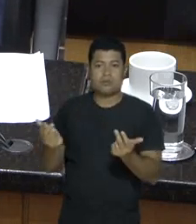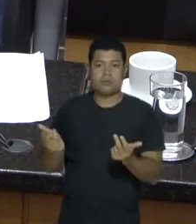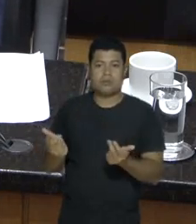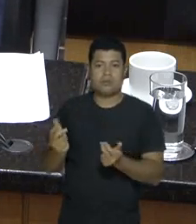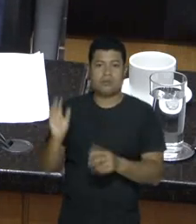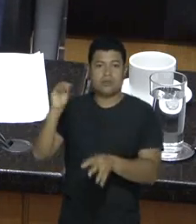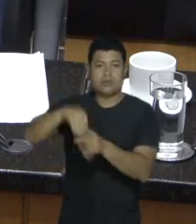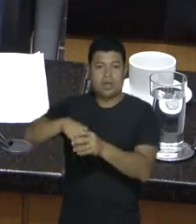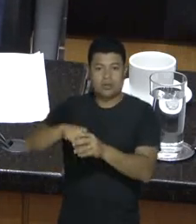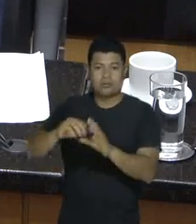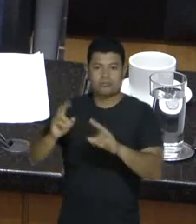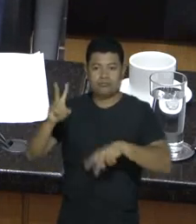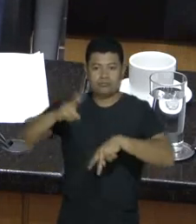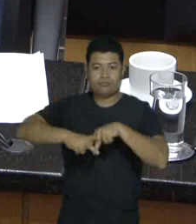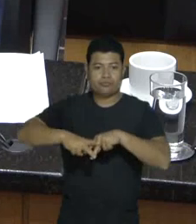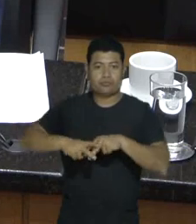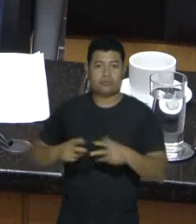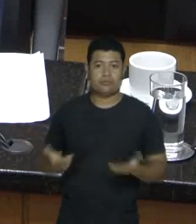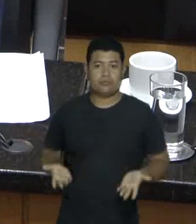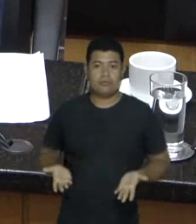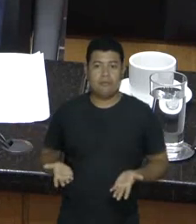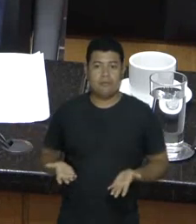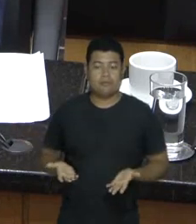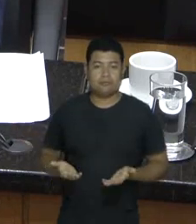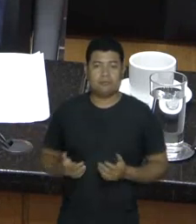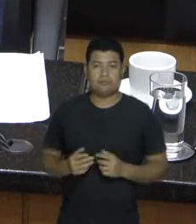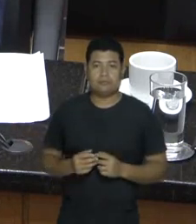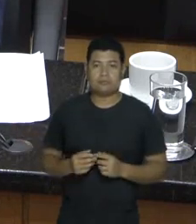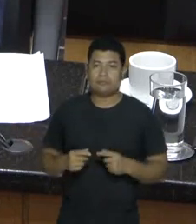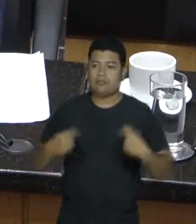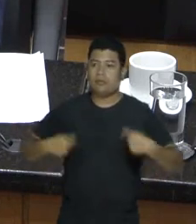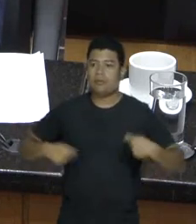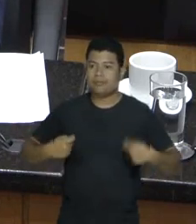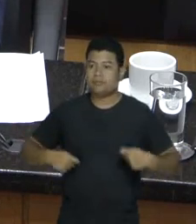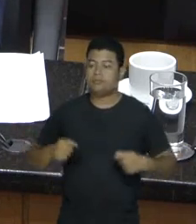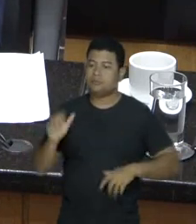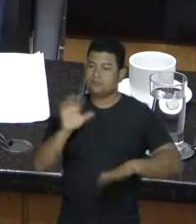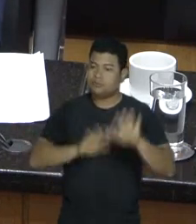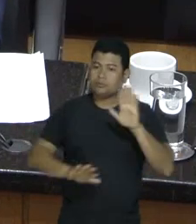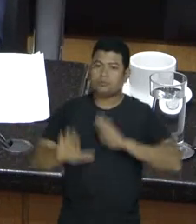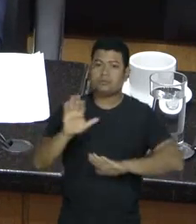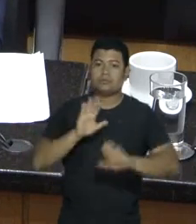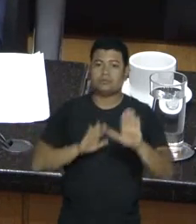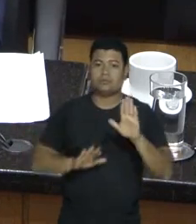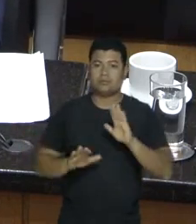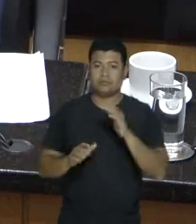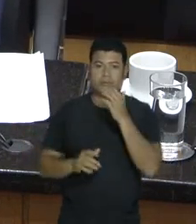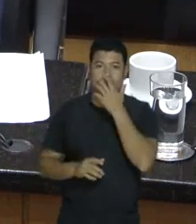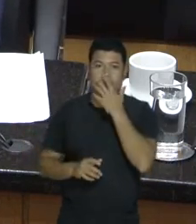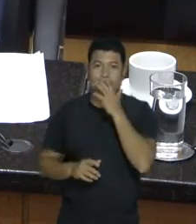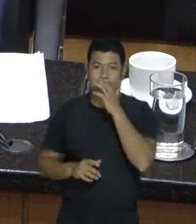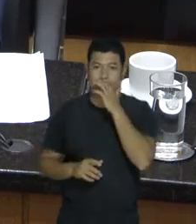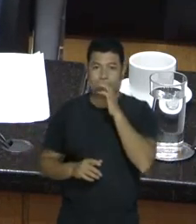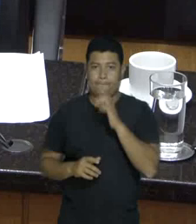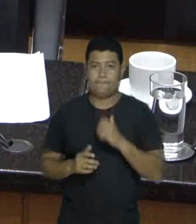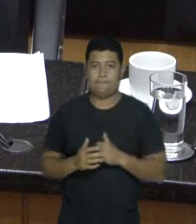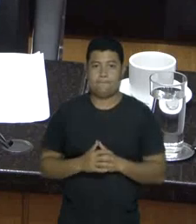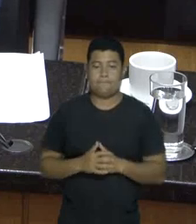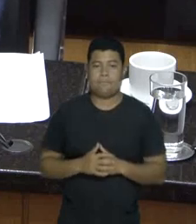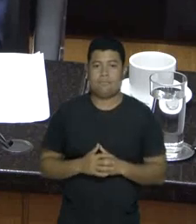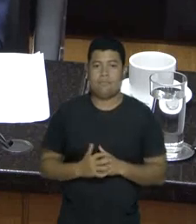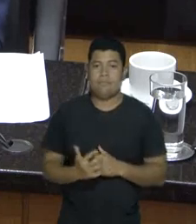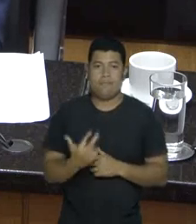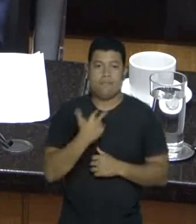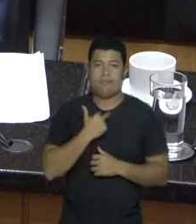Então, a gente tem que tomar um cuidado muito grande com isso, olhando por esse prisma aí. E não pode ser